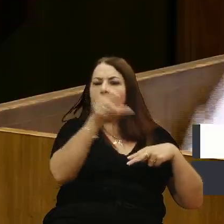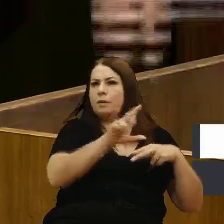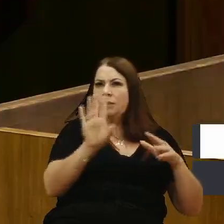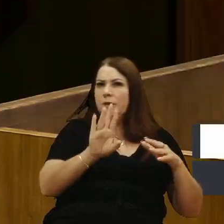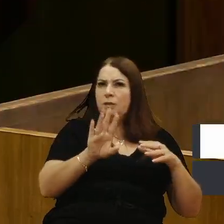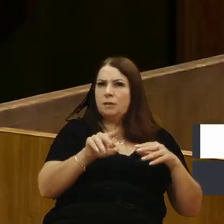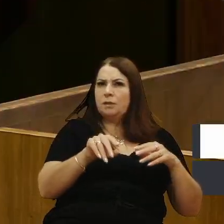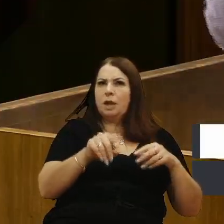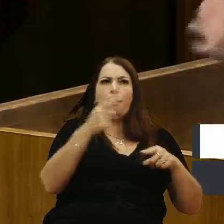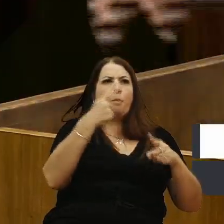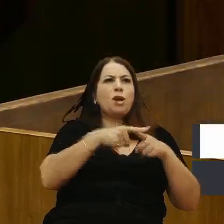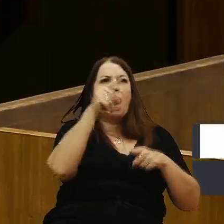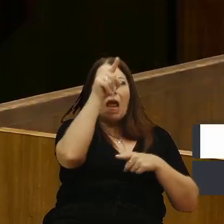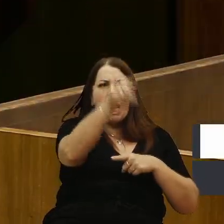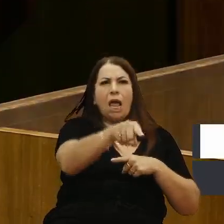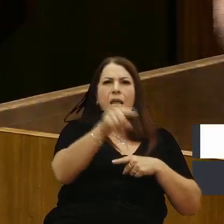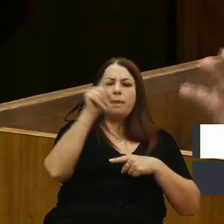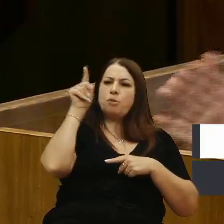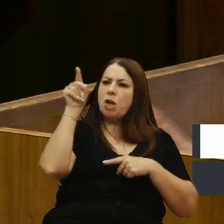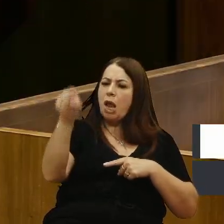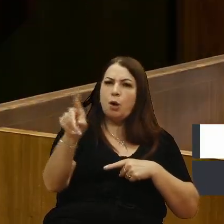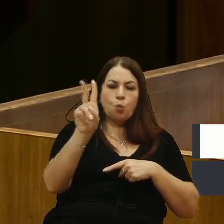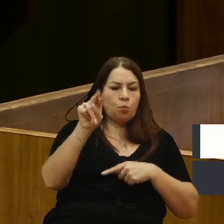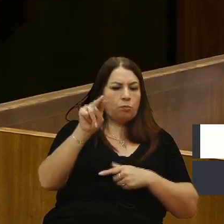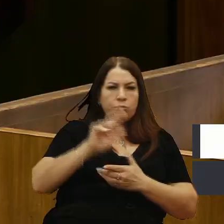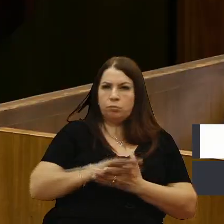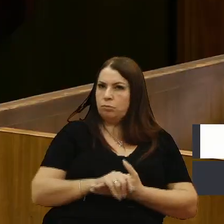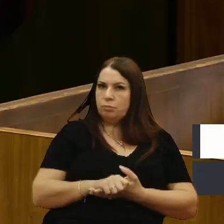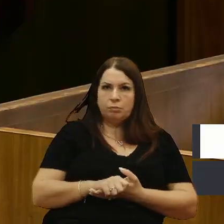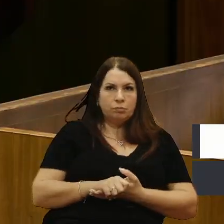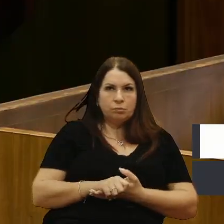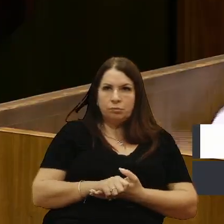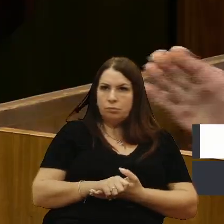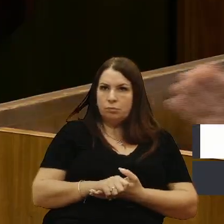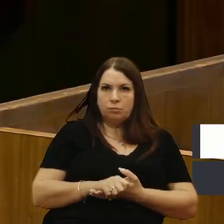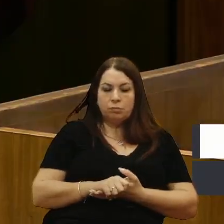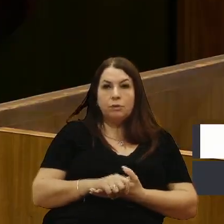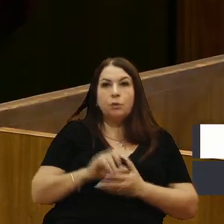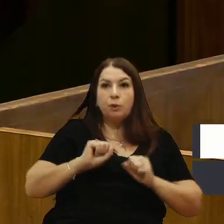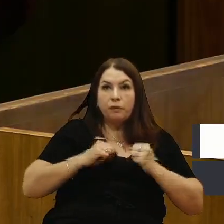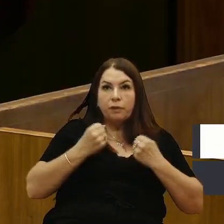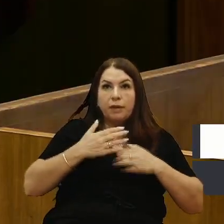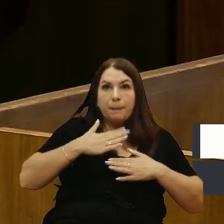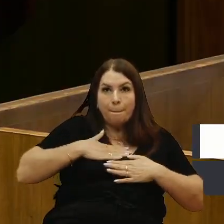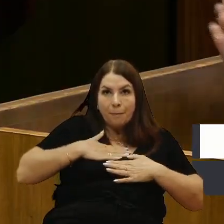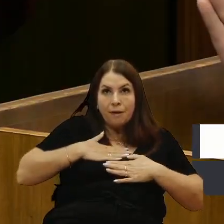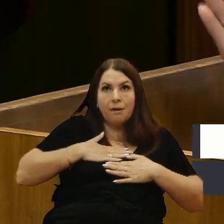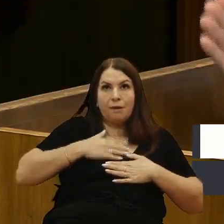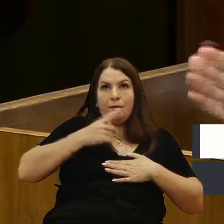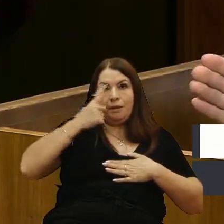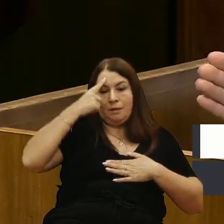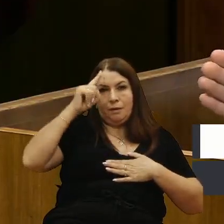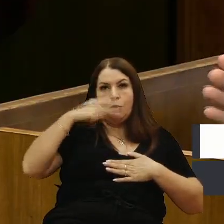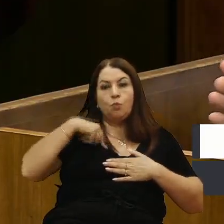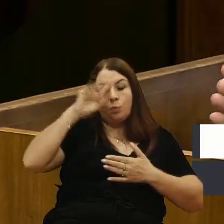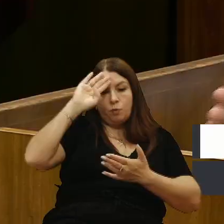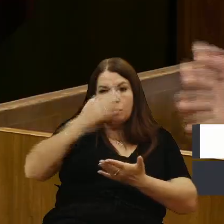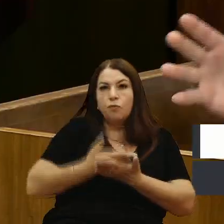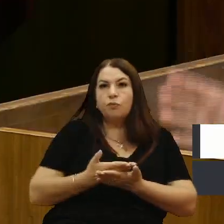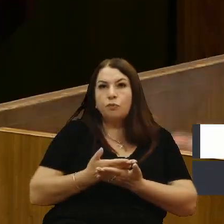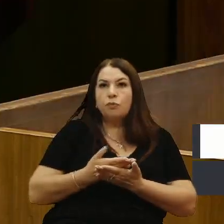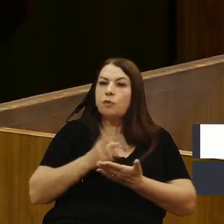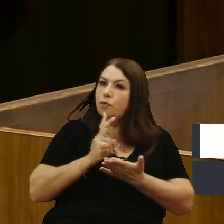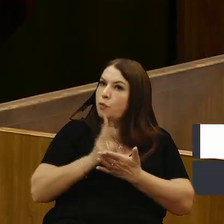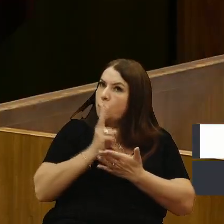Nunca digo, por que a fulana, por que o fulano? Nunca. Eu defendo a minha tese, defendo aquilo que eu acredito. E